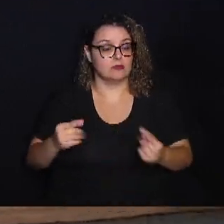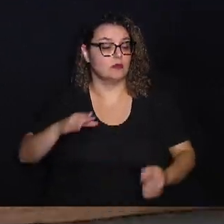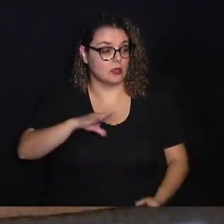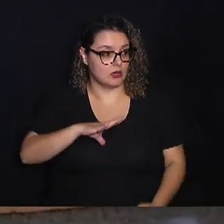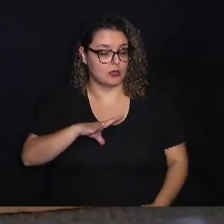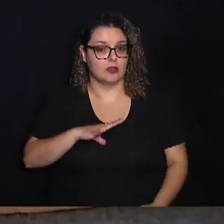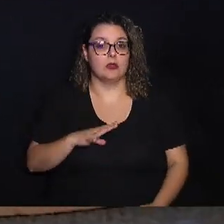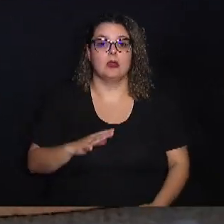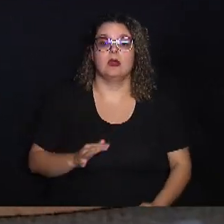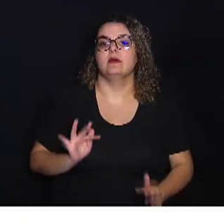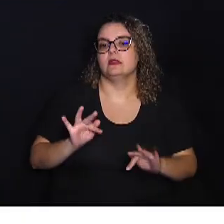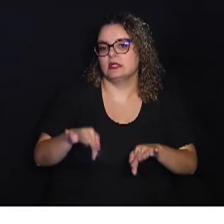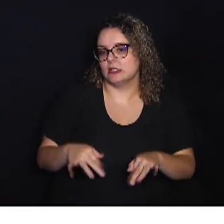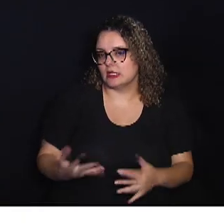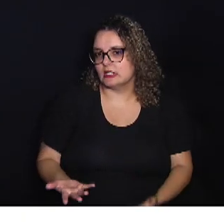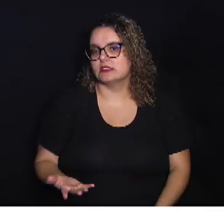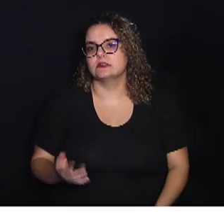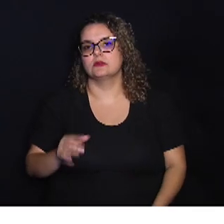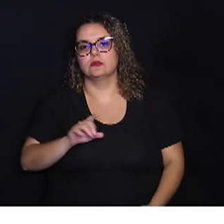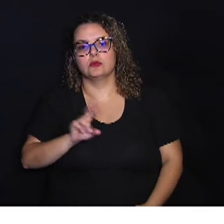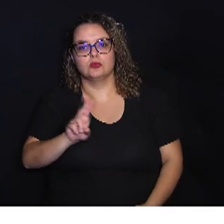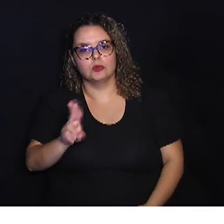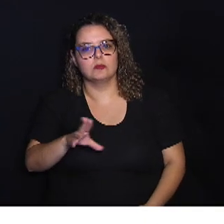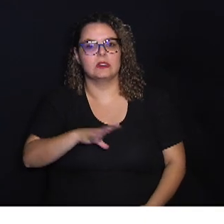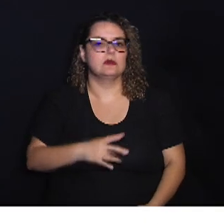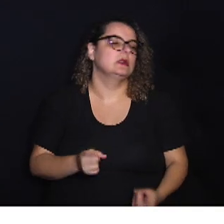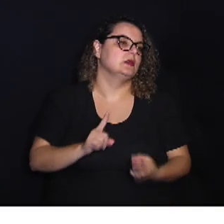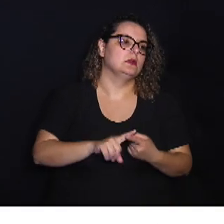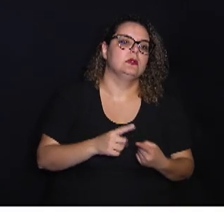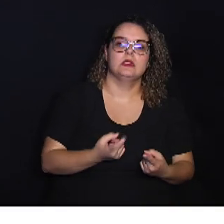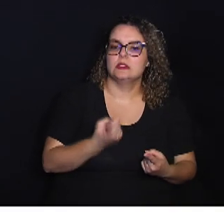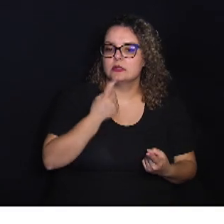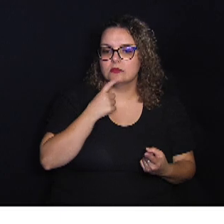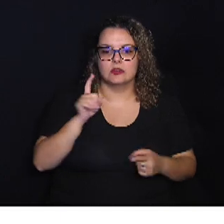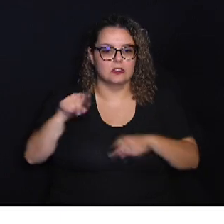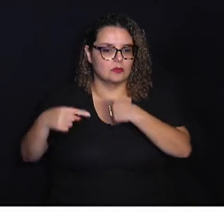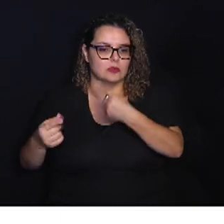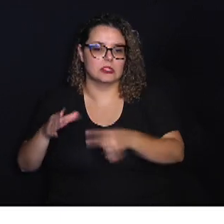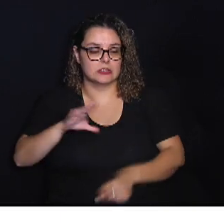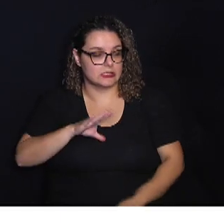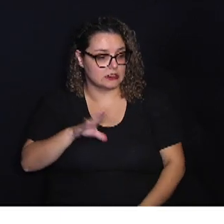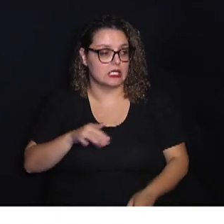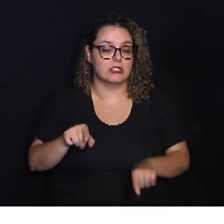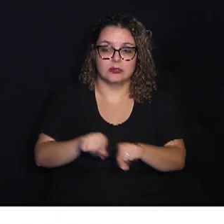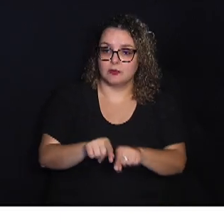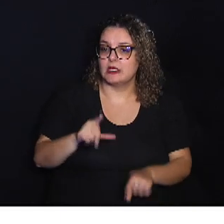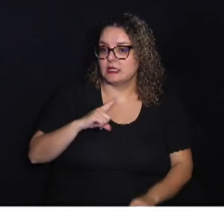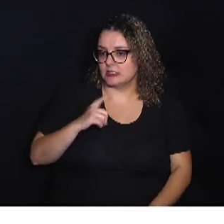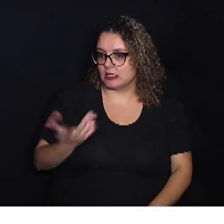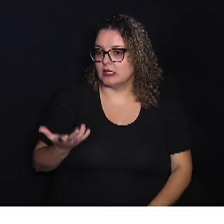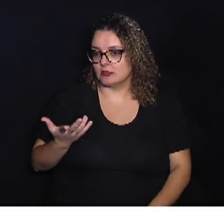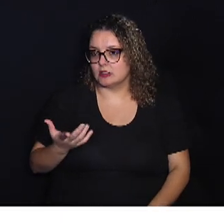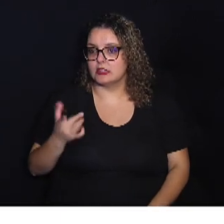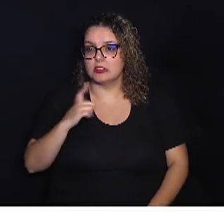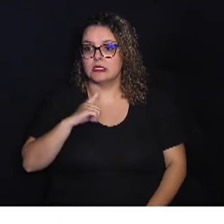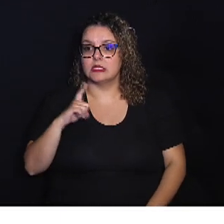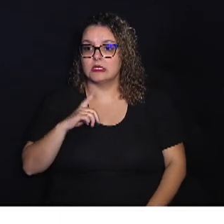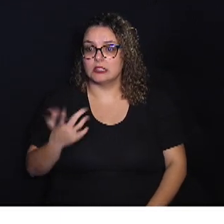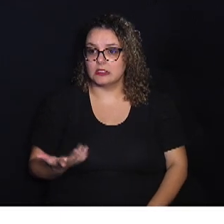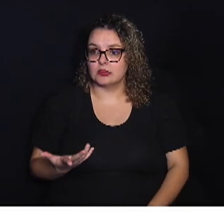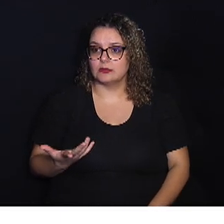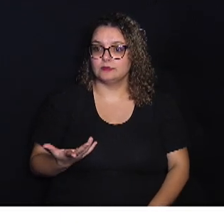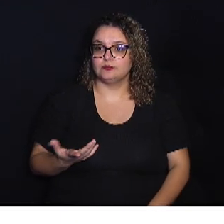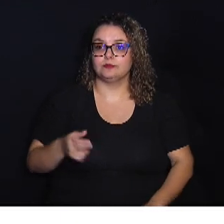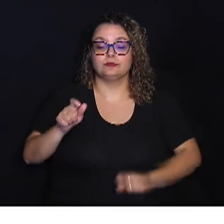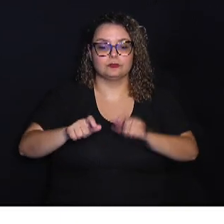nome da cidade. Então, tem o de Campinas, em outras cidades também tem. E aí acaba tendo, as